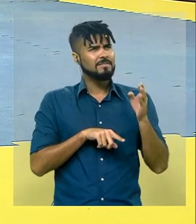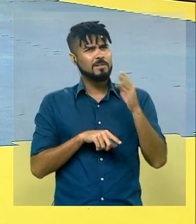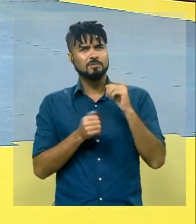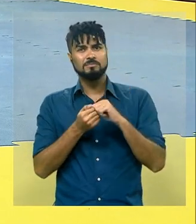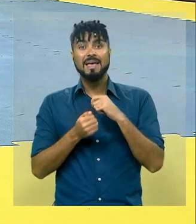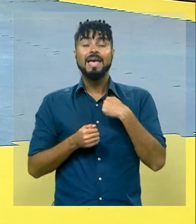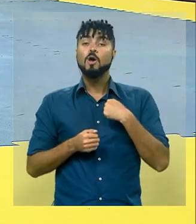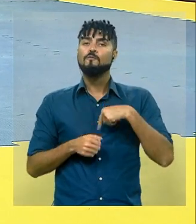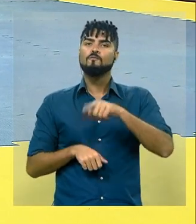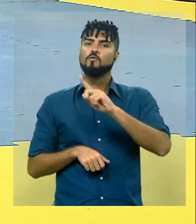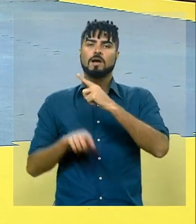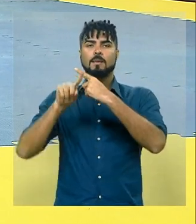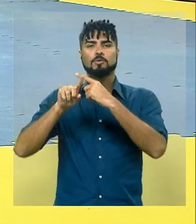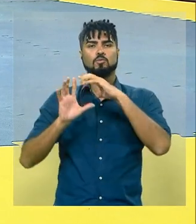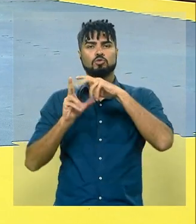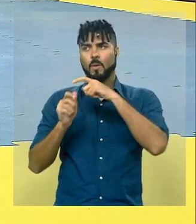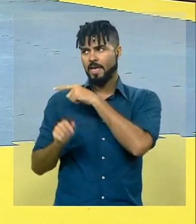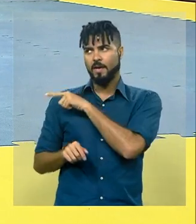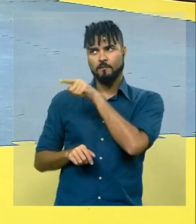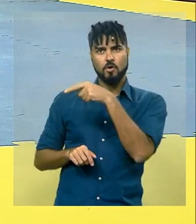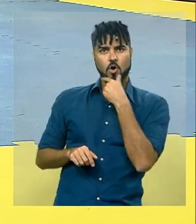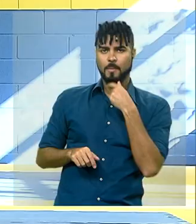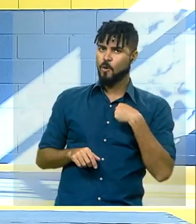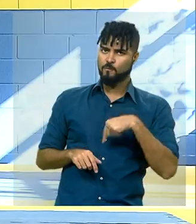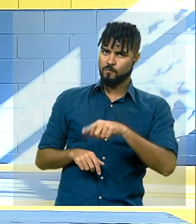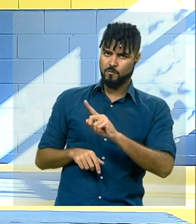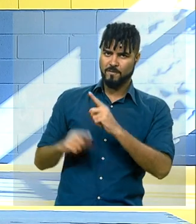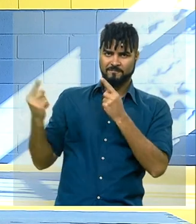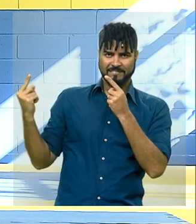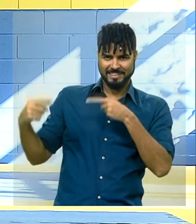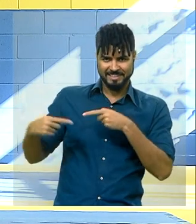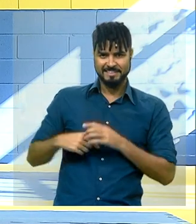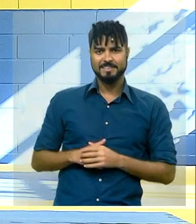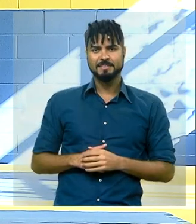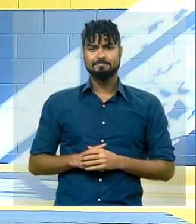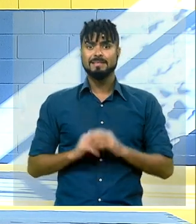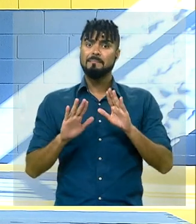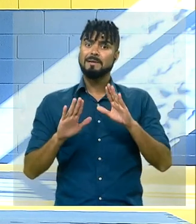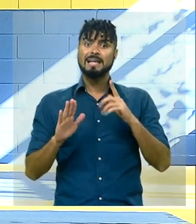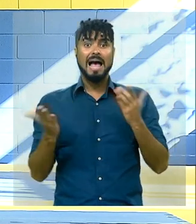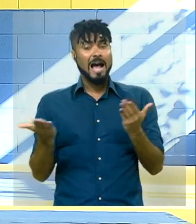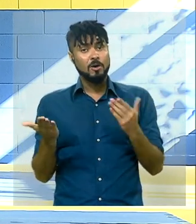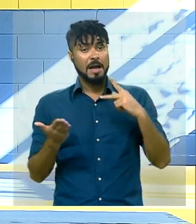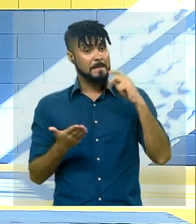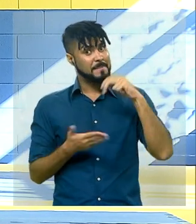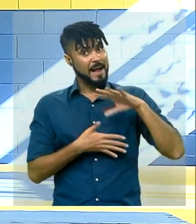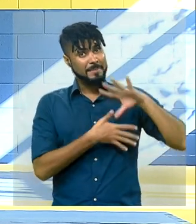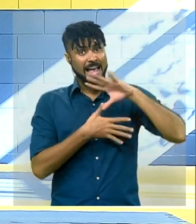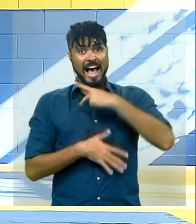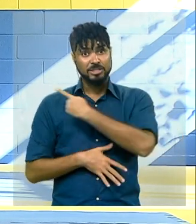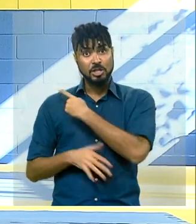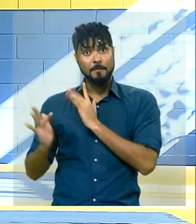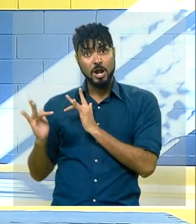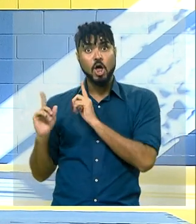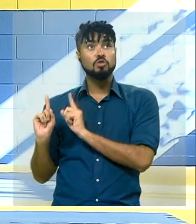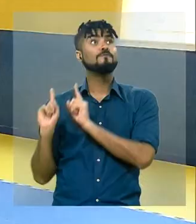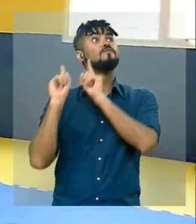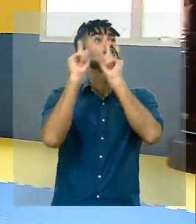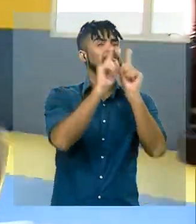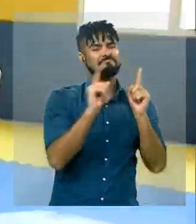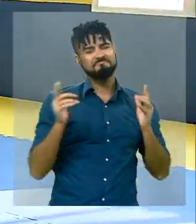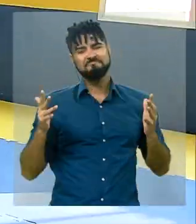no Mundial que ele teve, né? Uma final. Mas estar nessa competição junto com ele foi